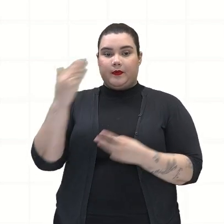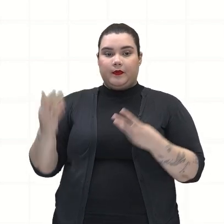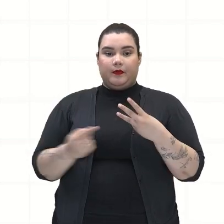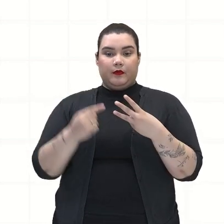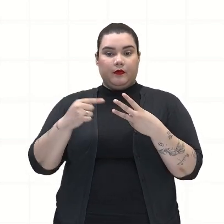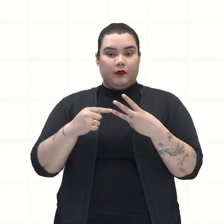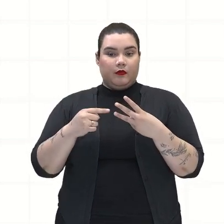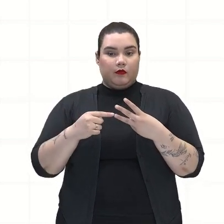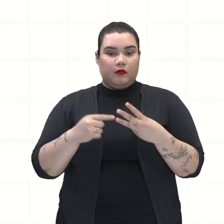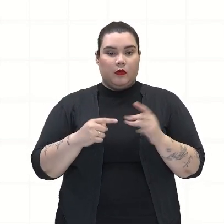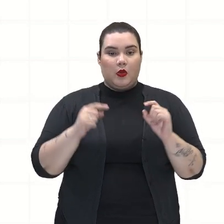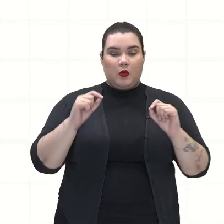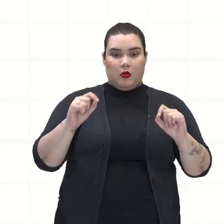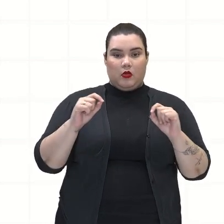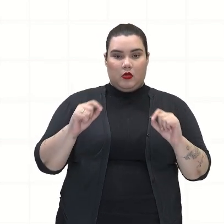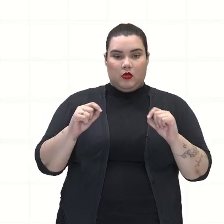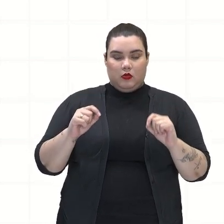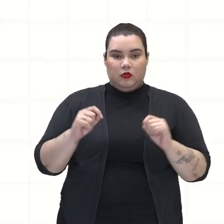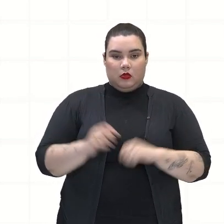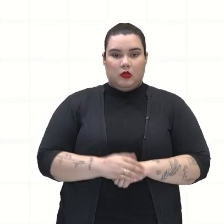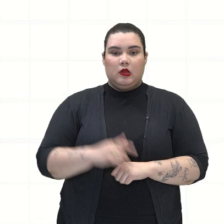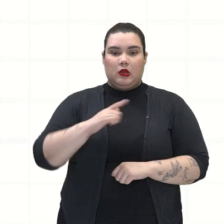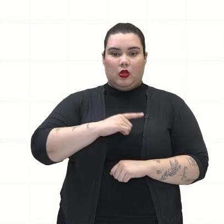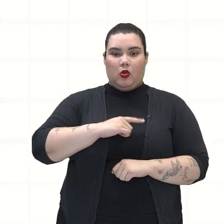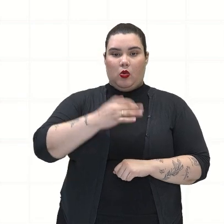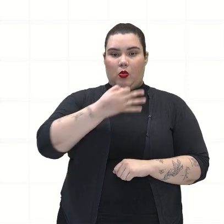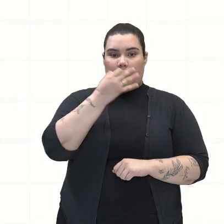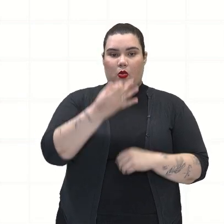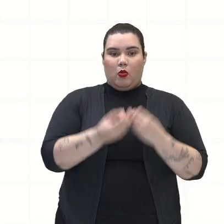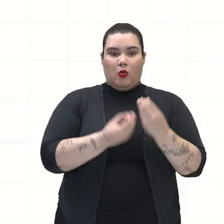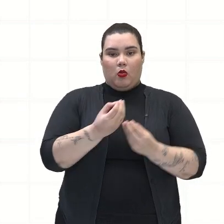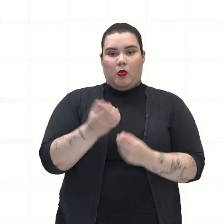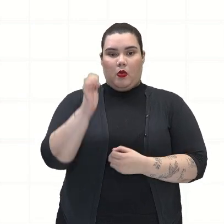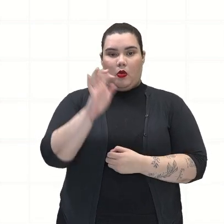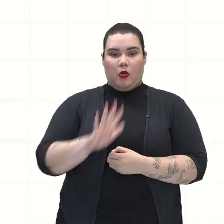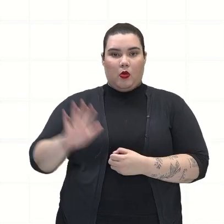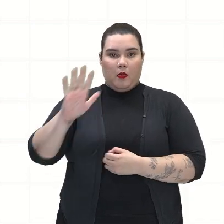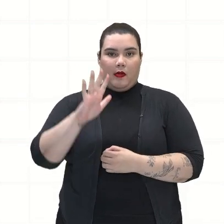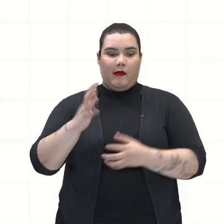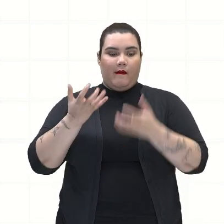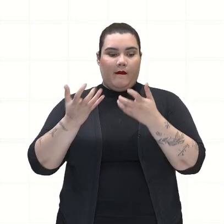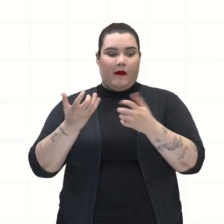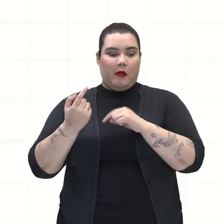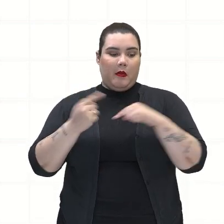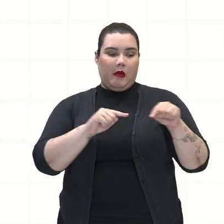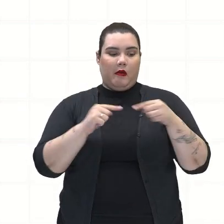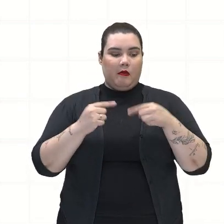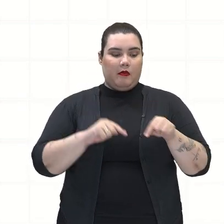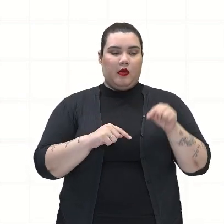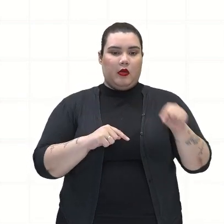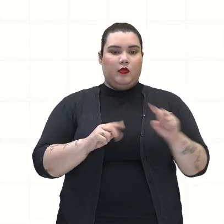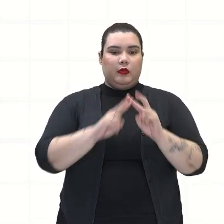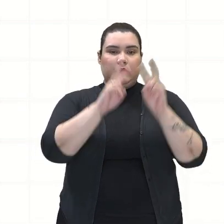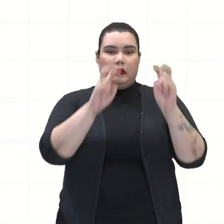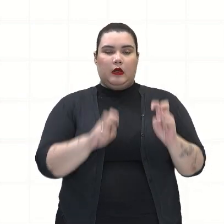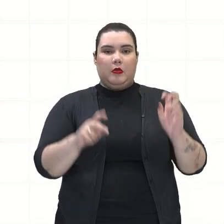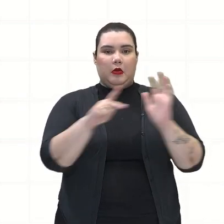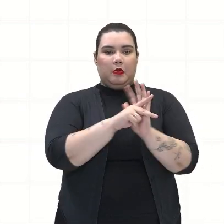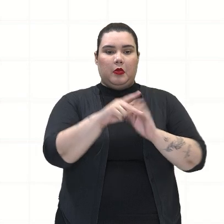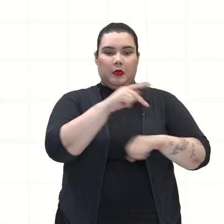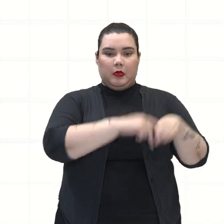Posicionamento contra a interferência europeia nos assuntos do continente. Olha só,